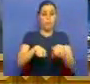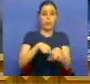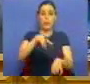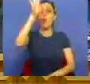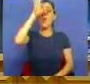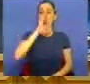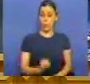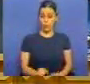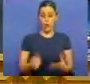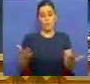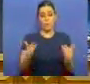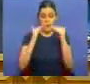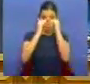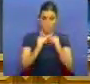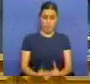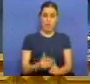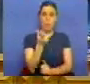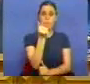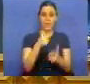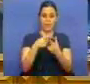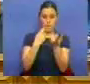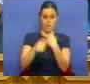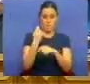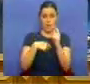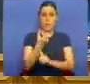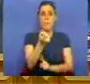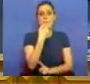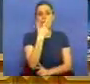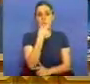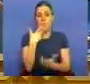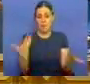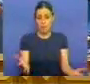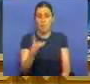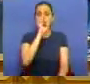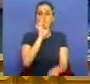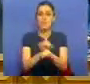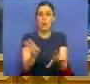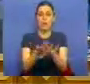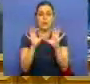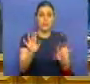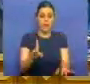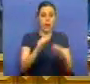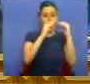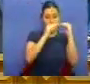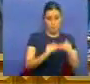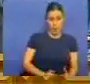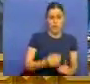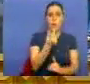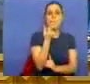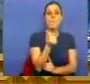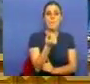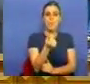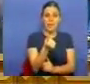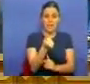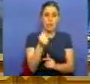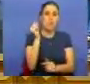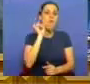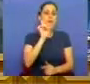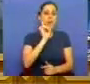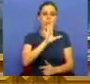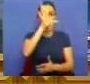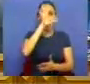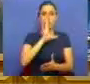Governo era de baixar o preço de venda dos medicamentos, se bem que ao mesmo tempo tivesse baixado o preço o valor